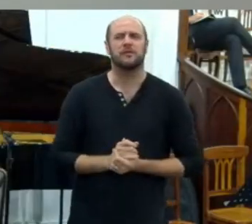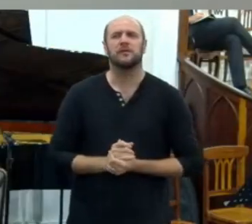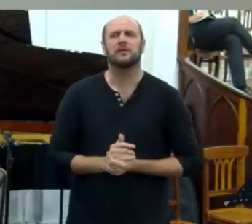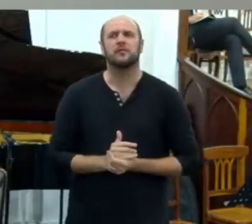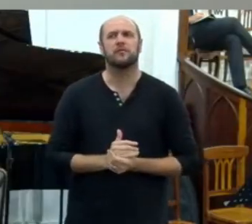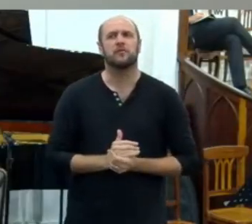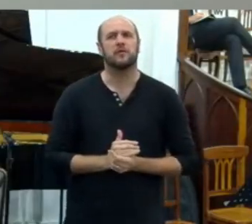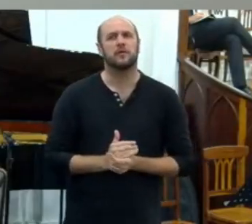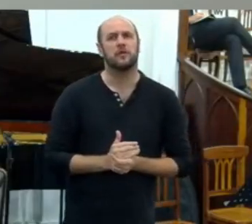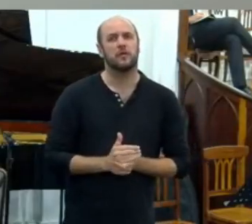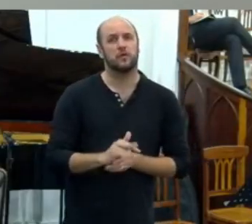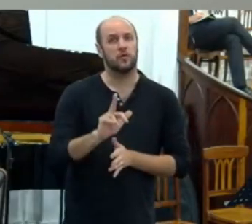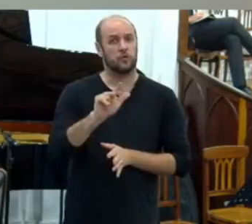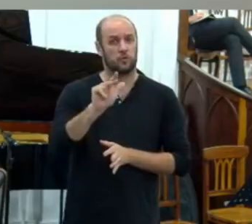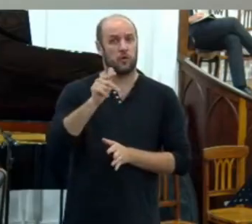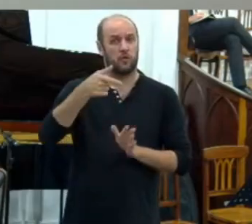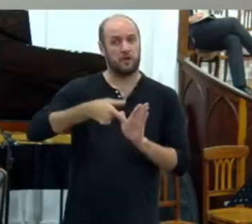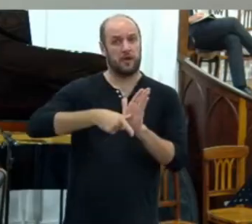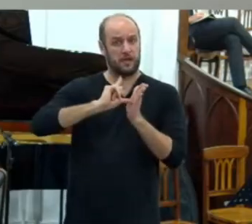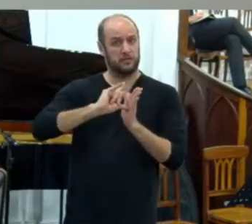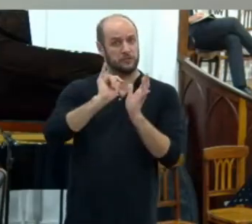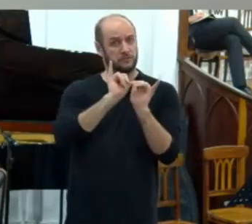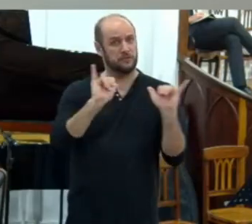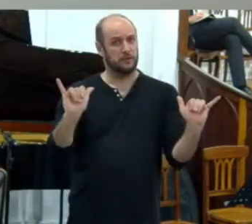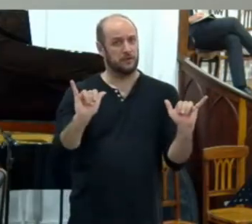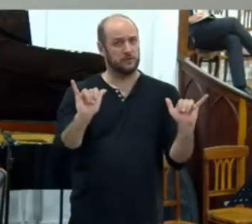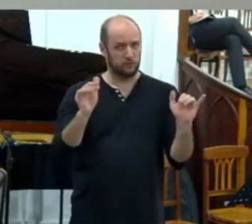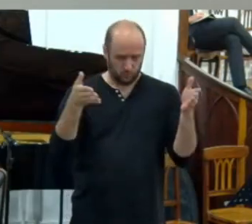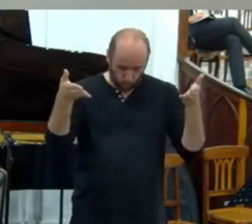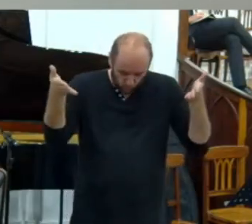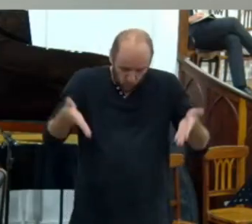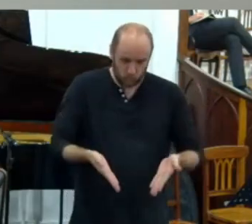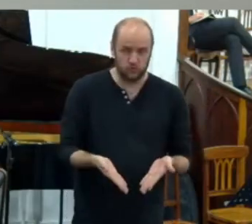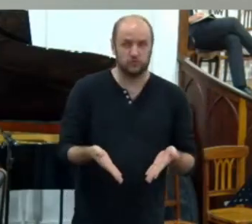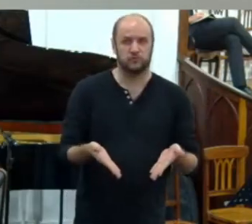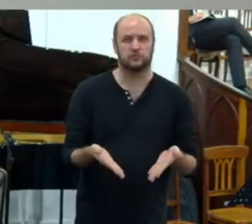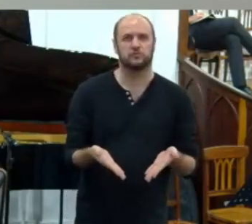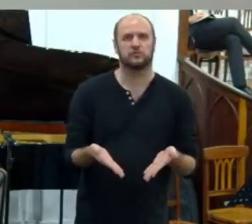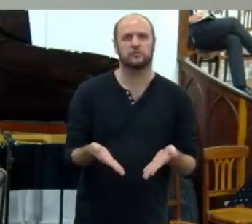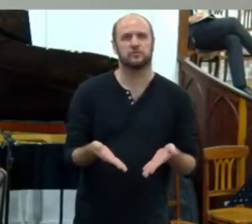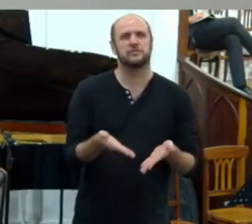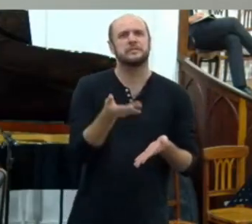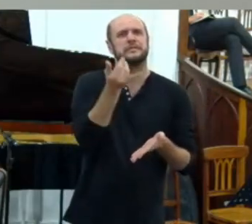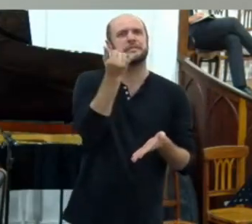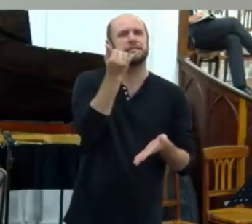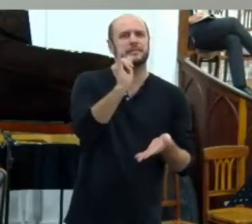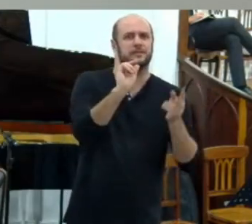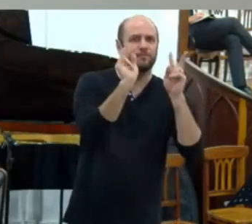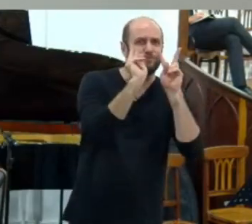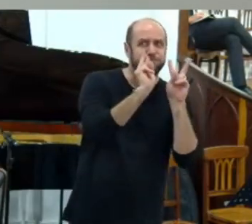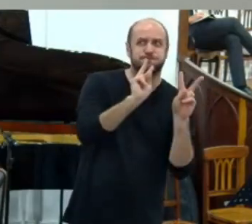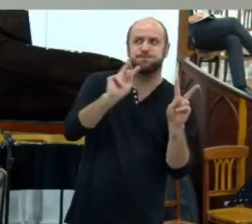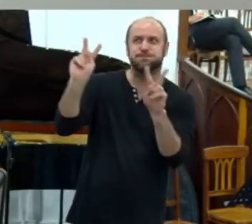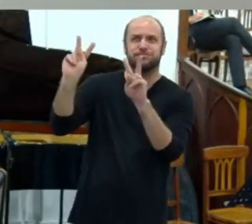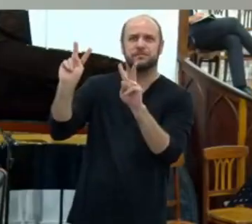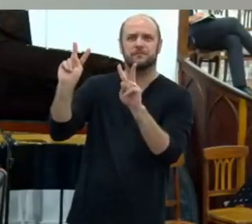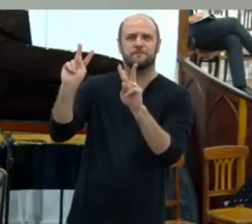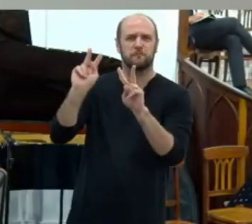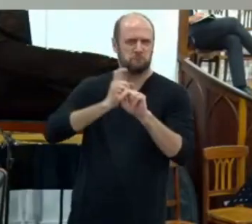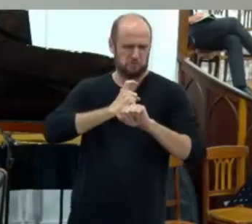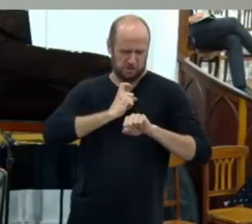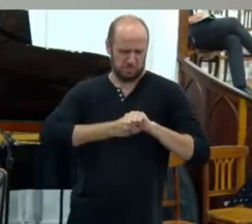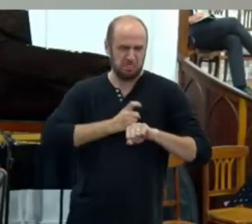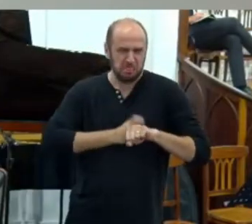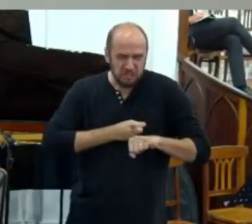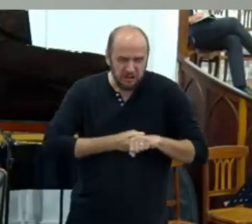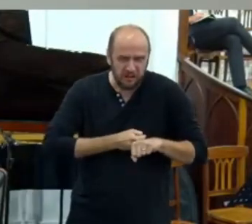segundo antes tinha sido declarado: hoje, se ouvirem a sua voz, não endureçam